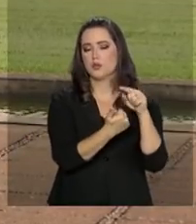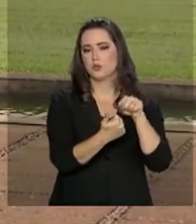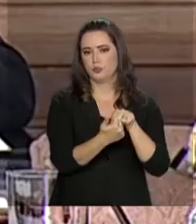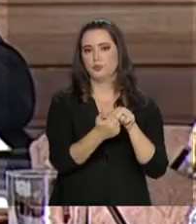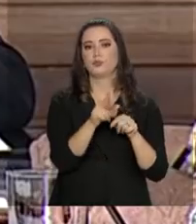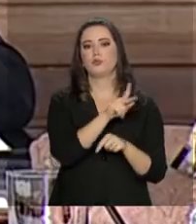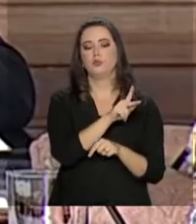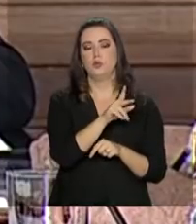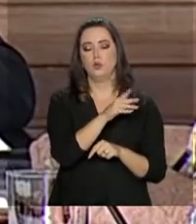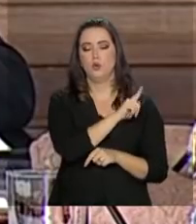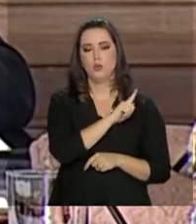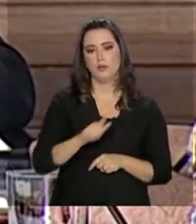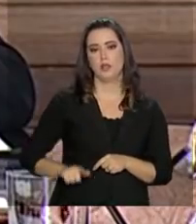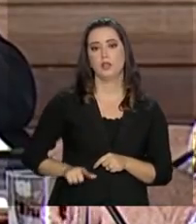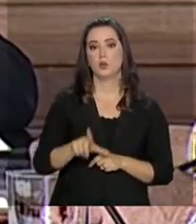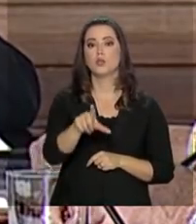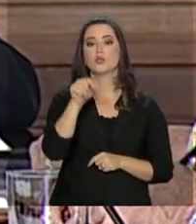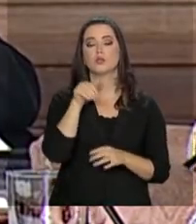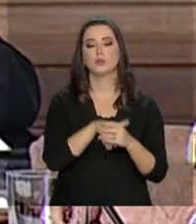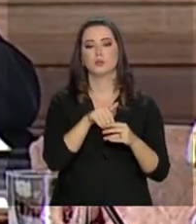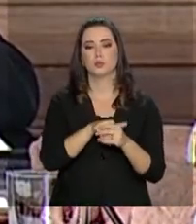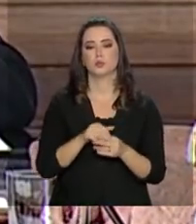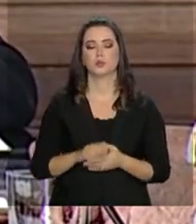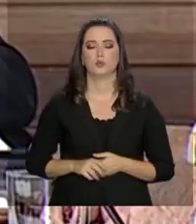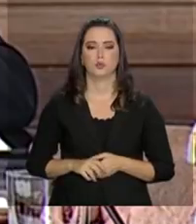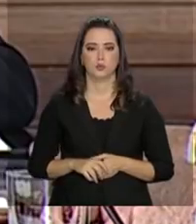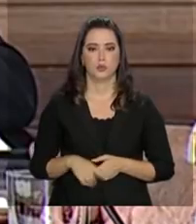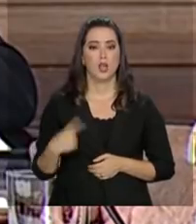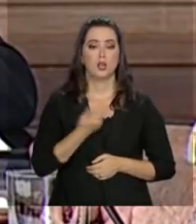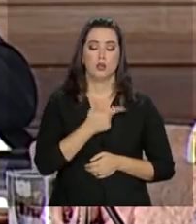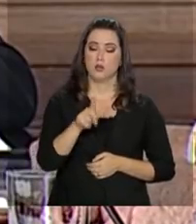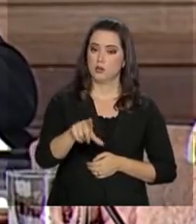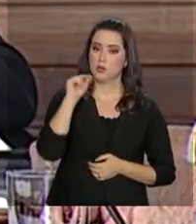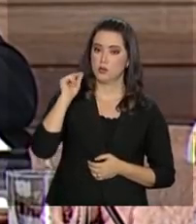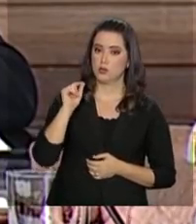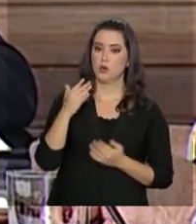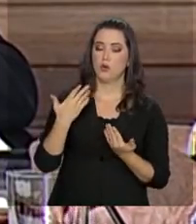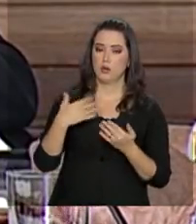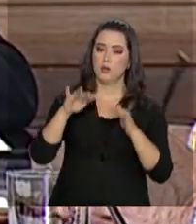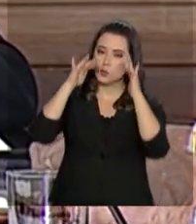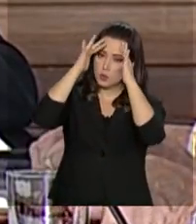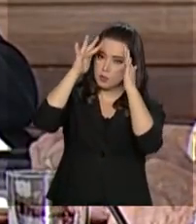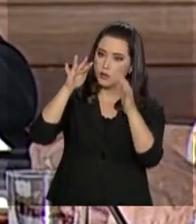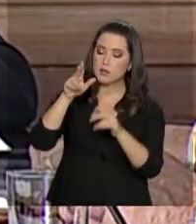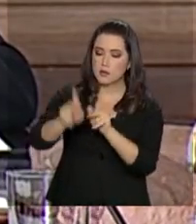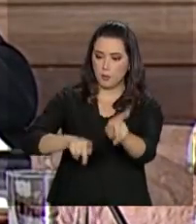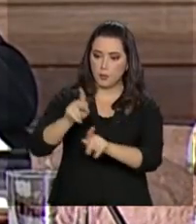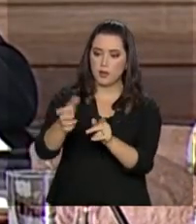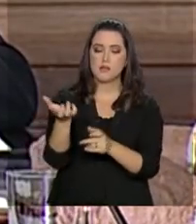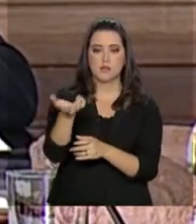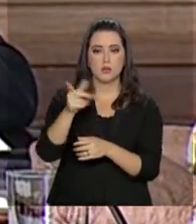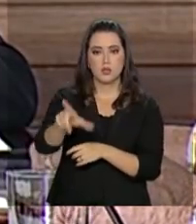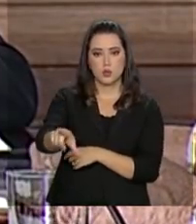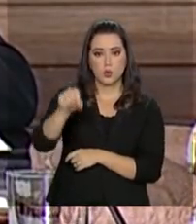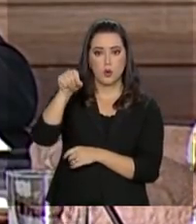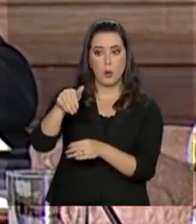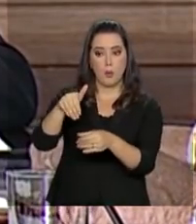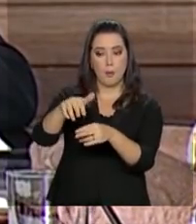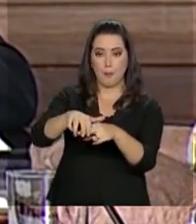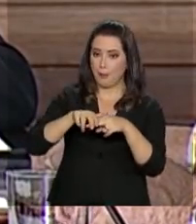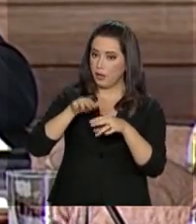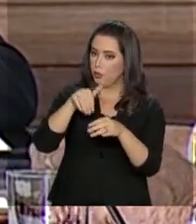interventor nós resolvemos prestigiar soberania popular que pelo voto designou o governador o governador eleito